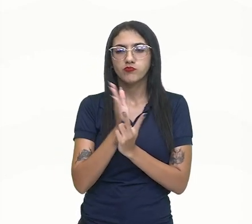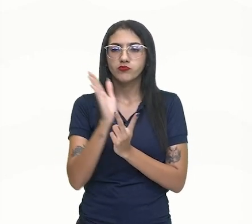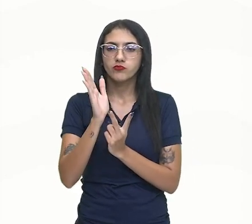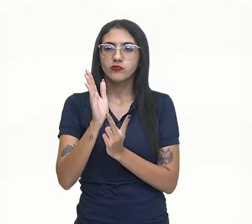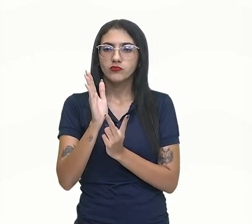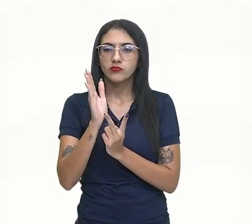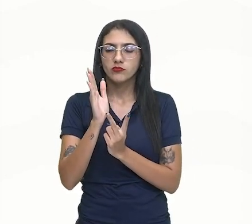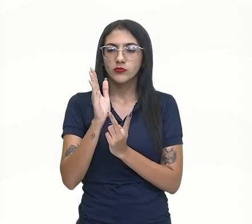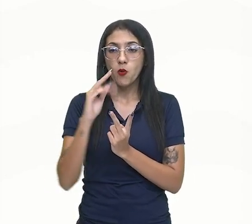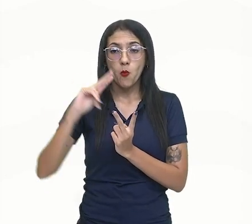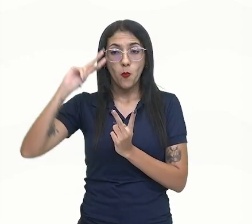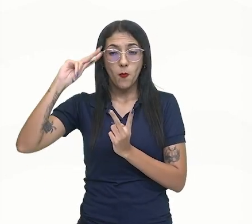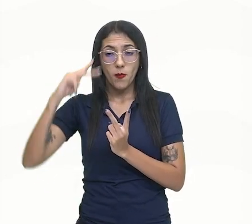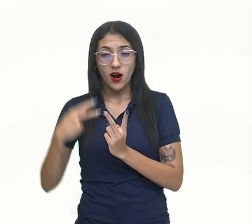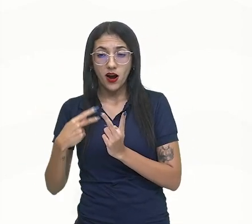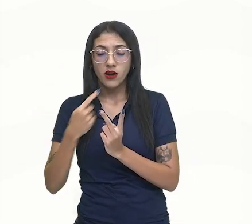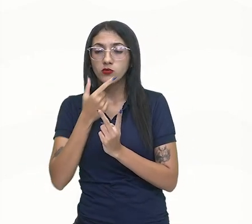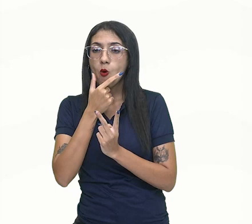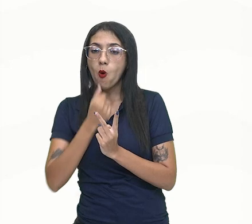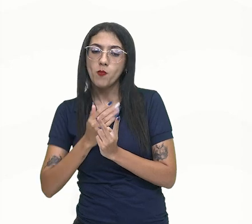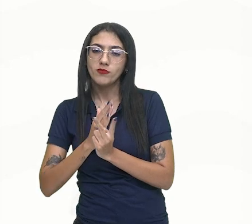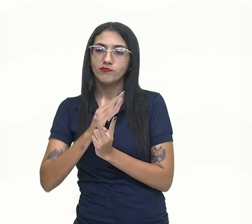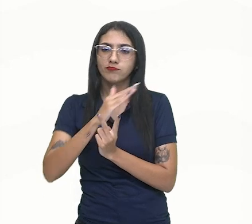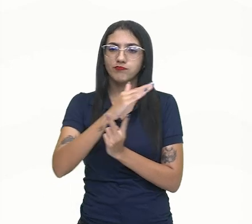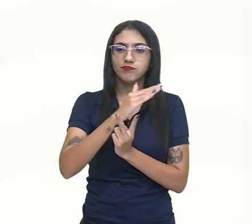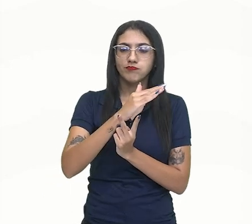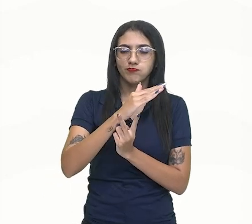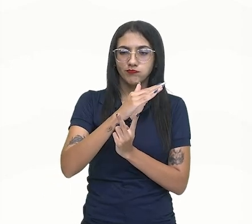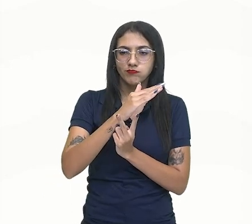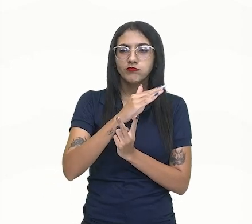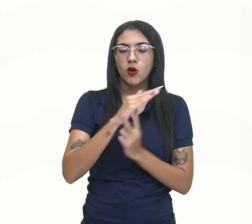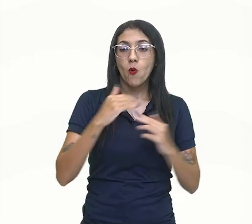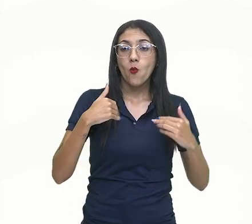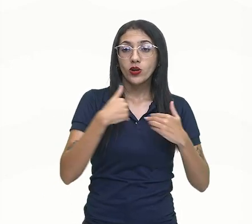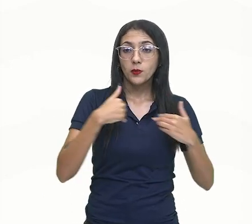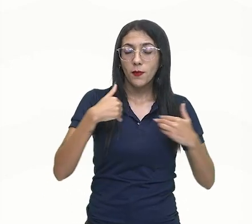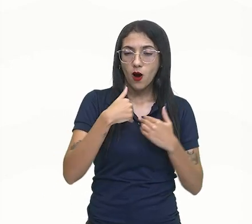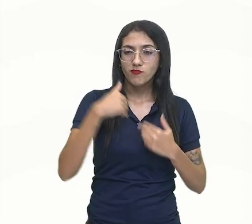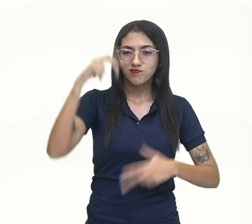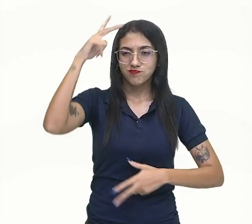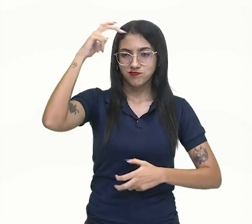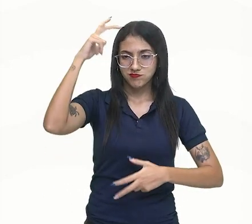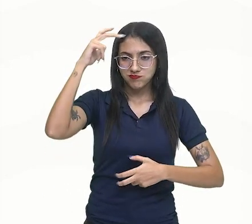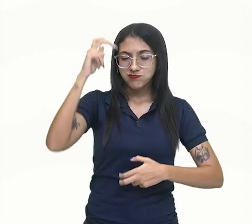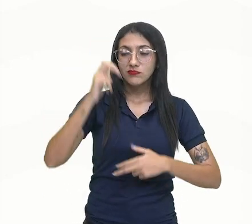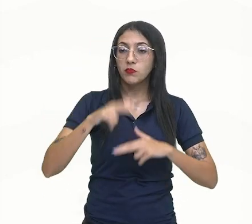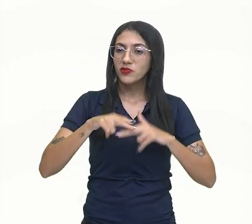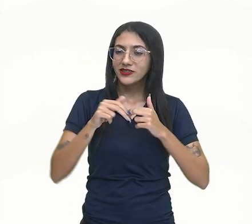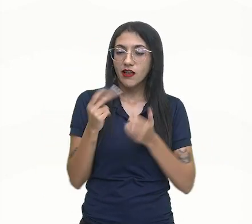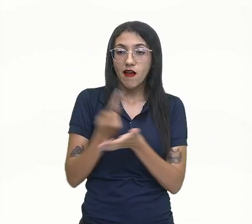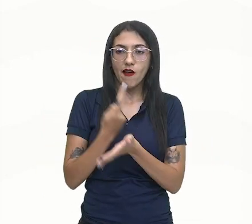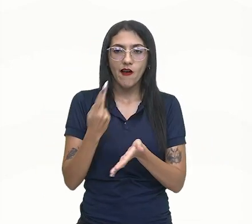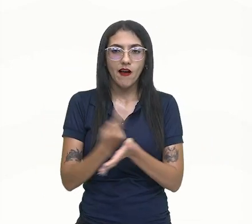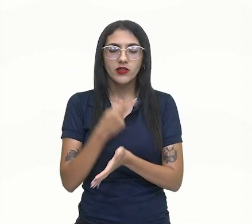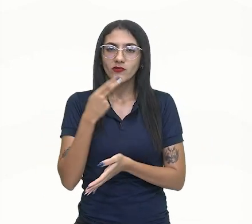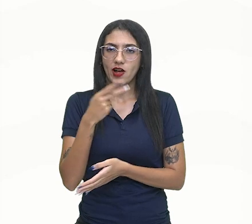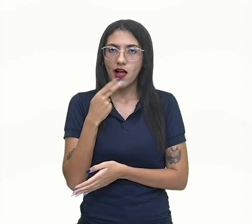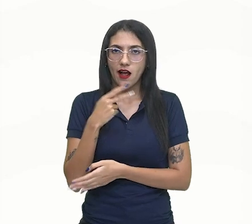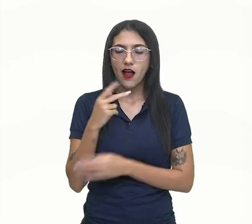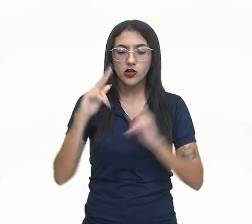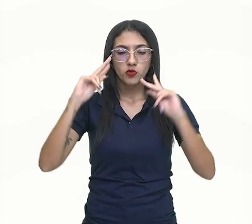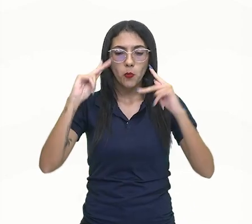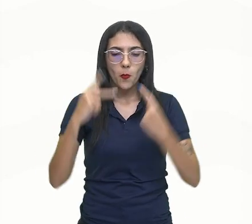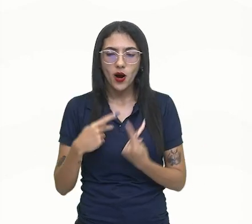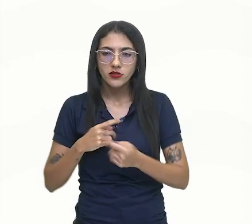outro caminho, tá? Então, é errado dizer que nessa evolução vieram dos macacos, por exemplo, dos